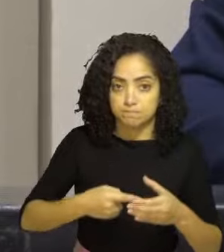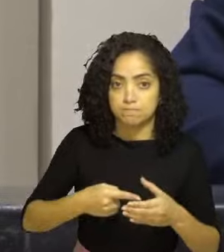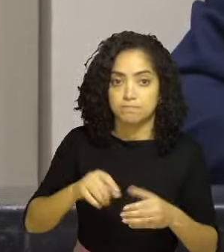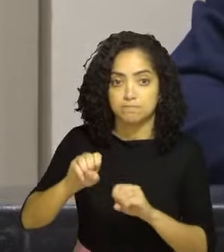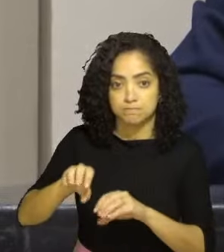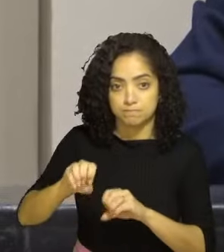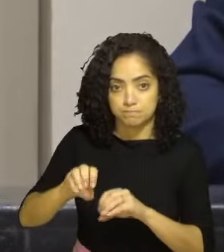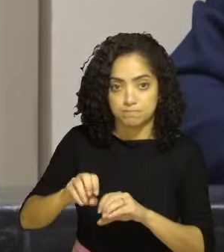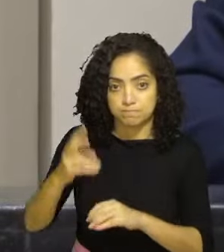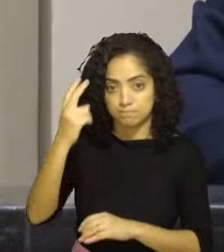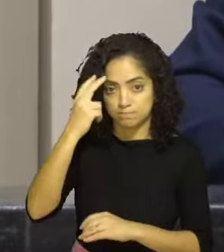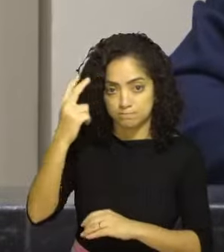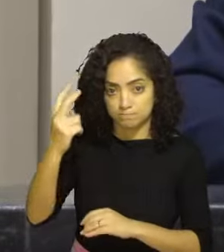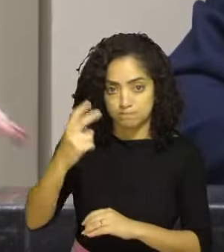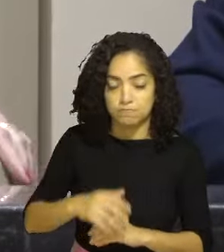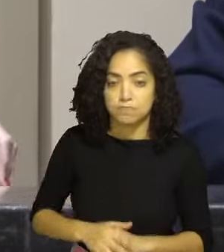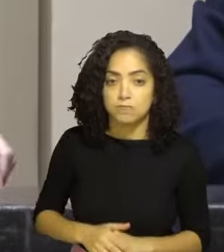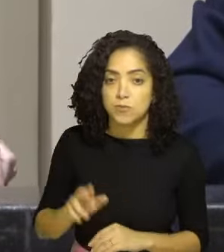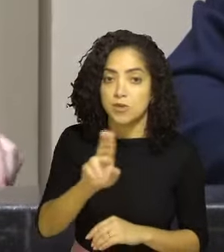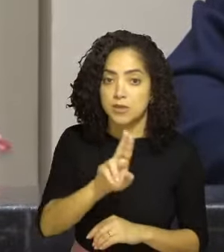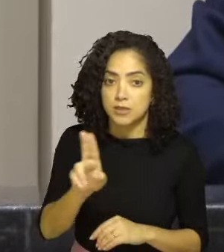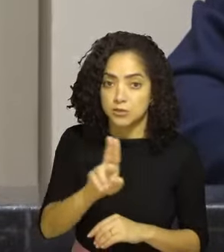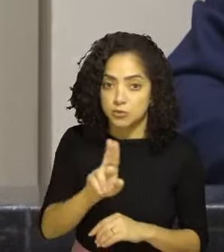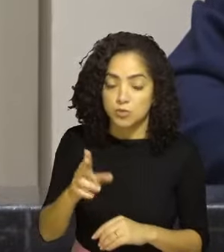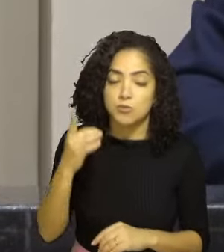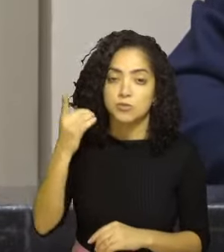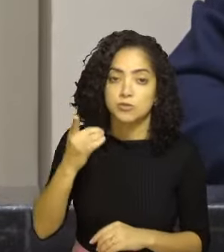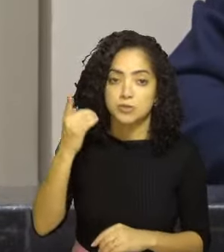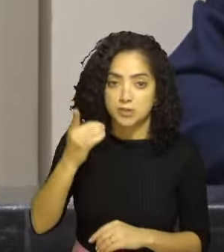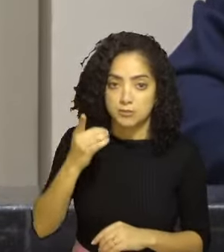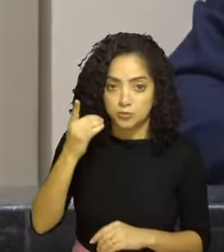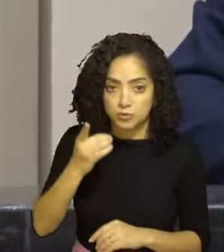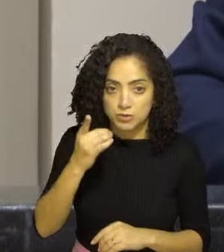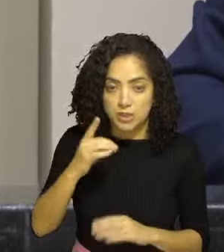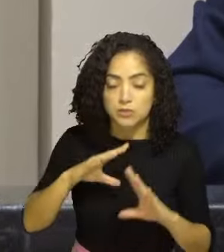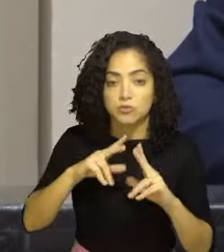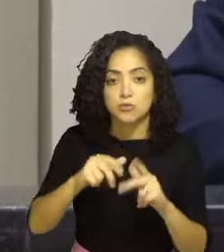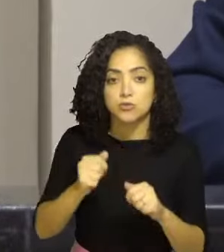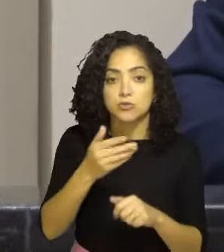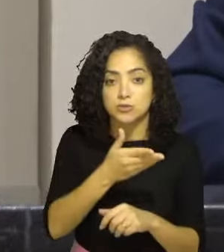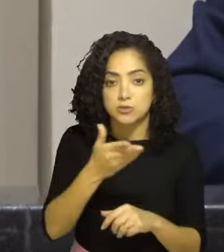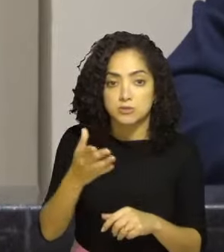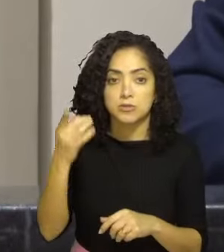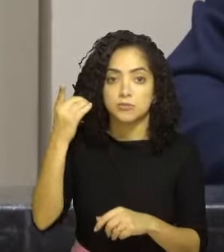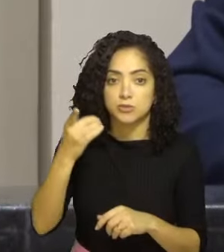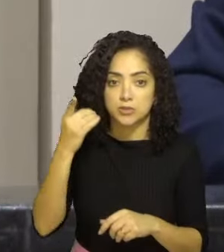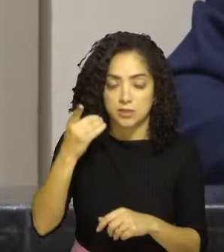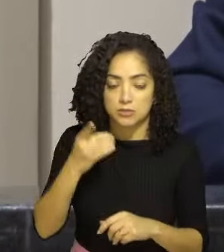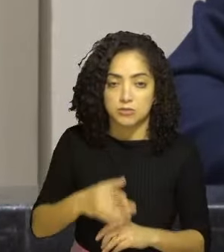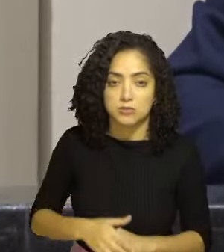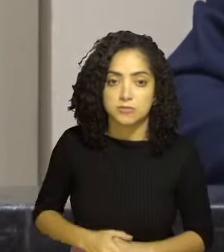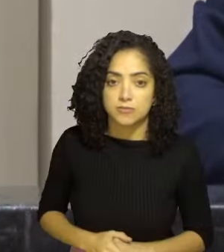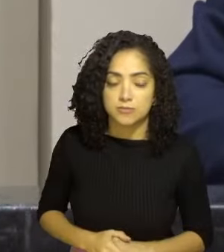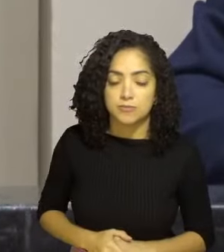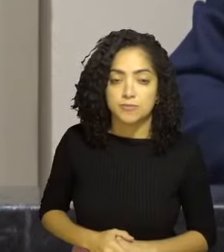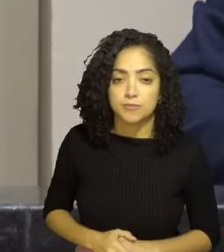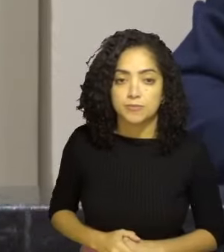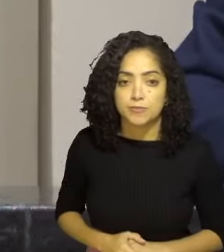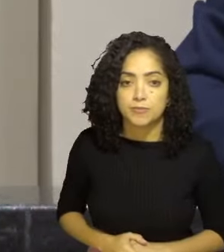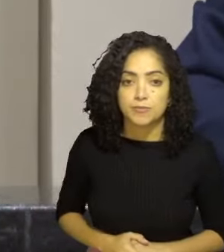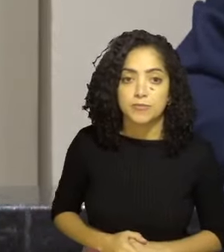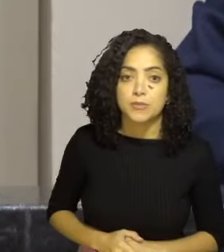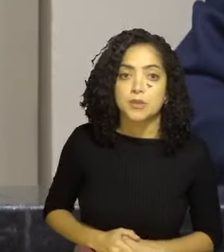E agradecer ao presidente, em nome do deputado Mauro de Nadal, todos os demais deputados e deputadas. E, a